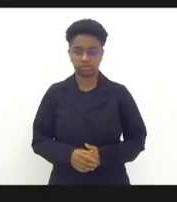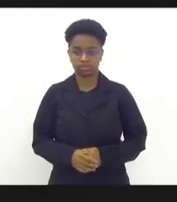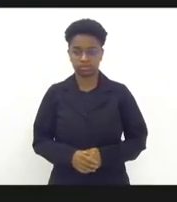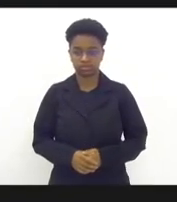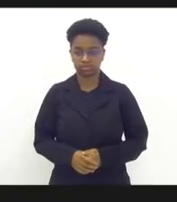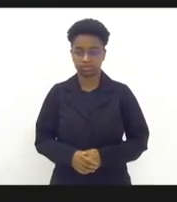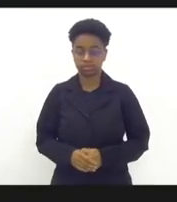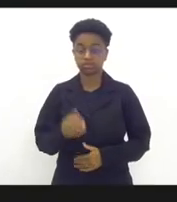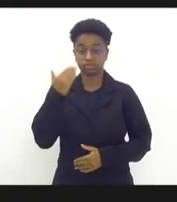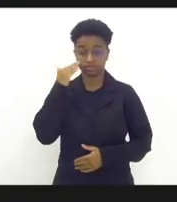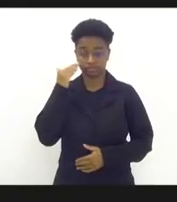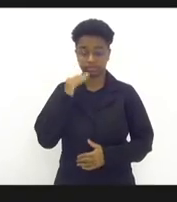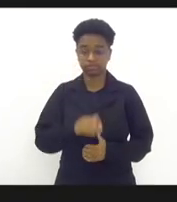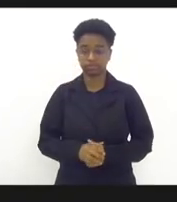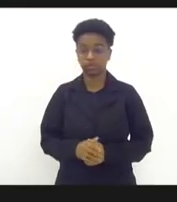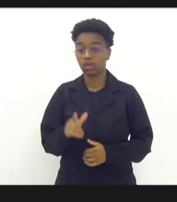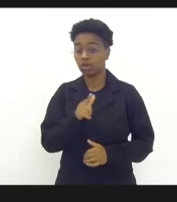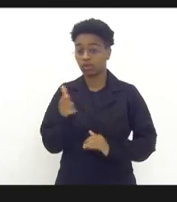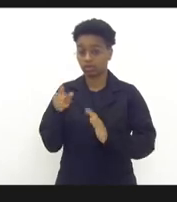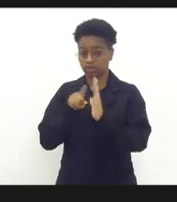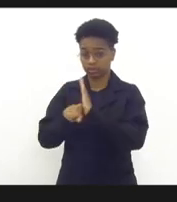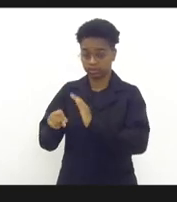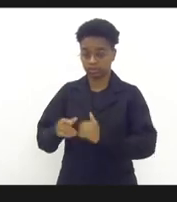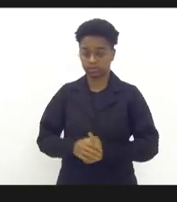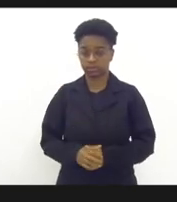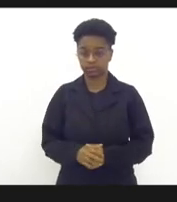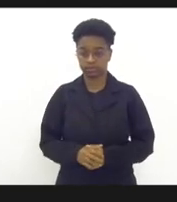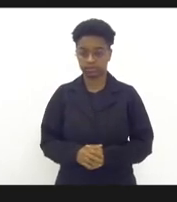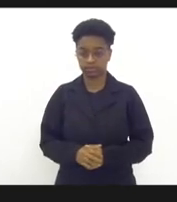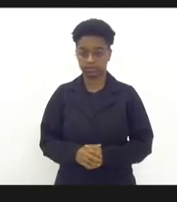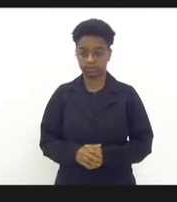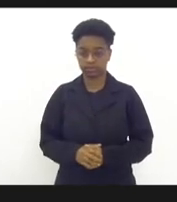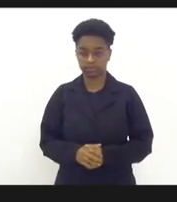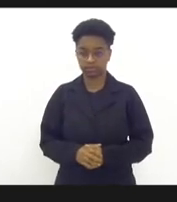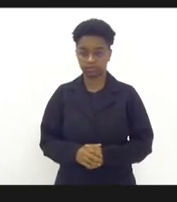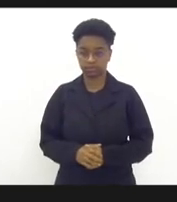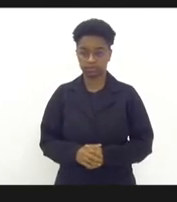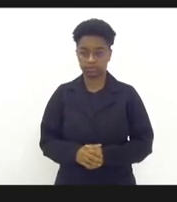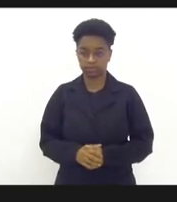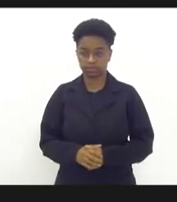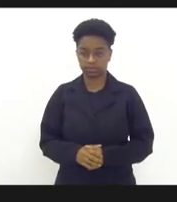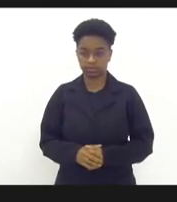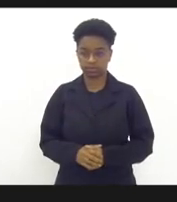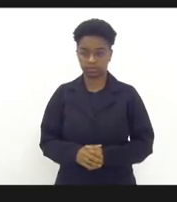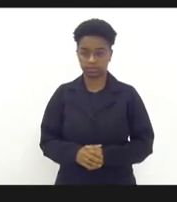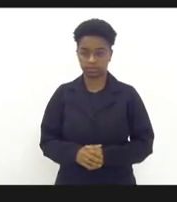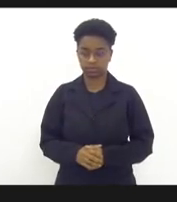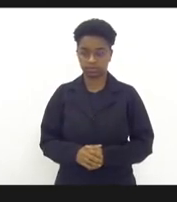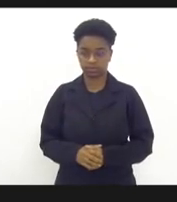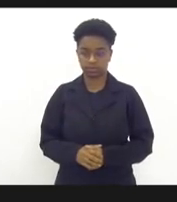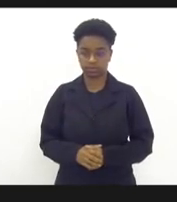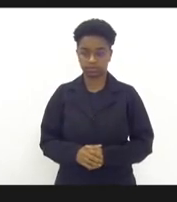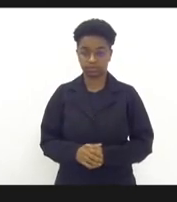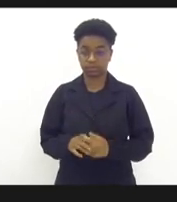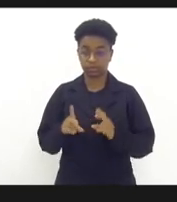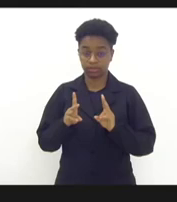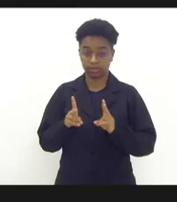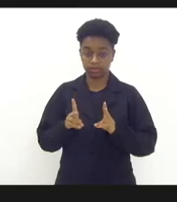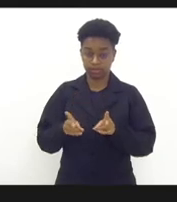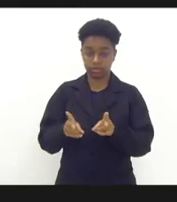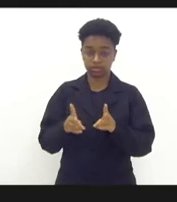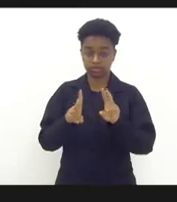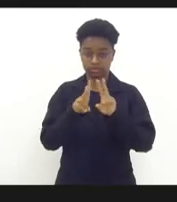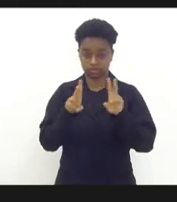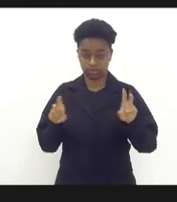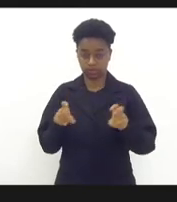Entendi. Agora, outra pergunta, Douglas, que está na mesma toada.